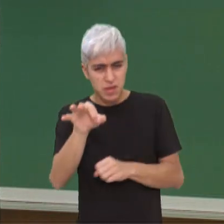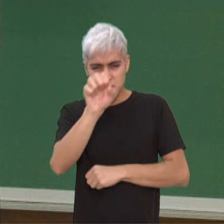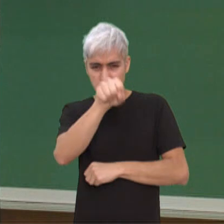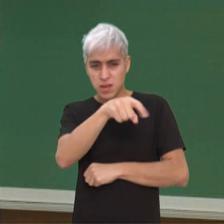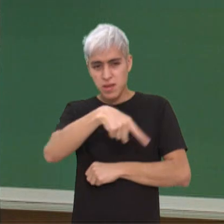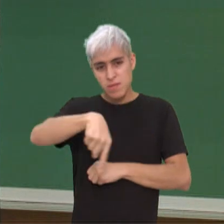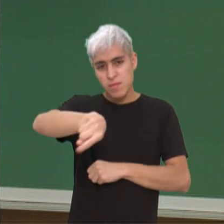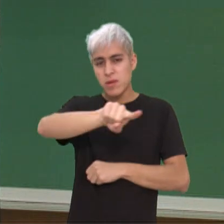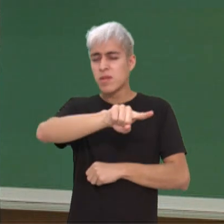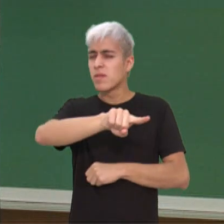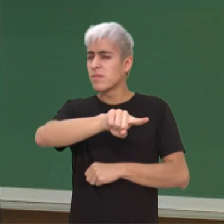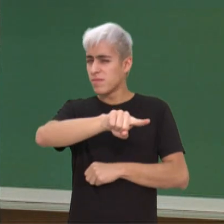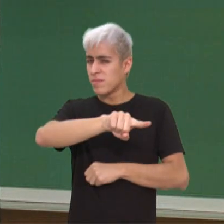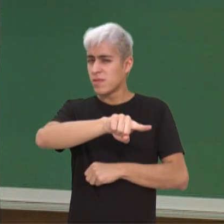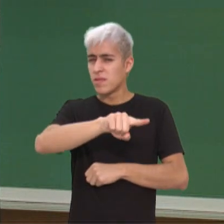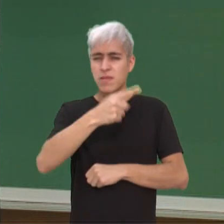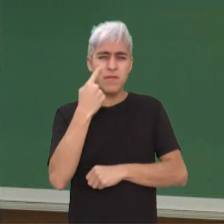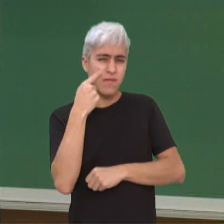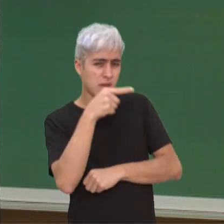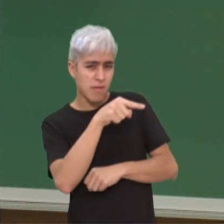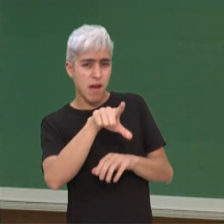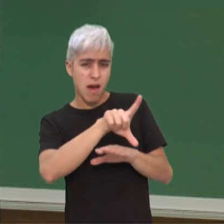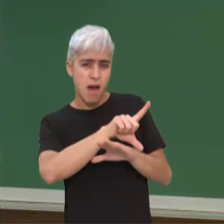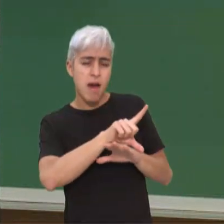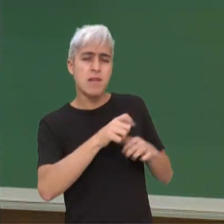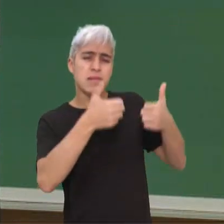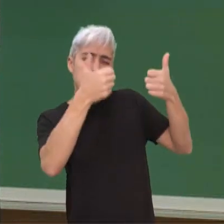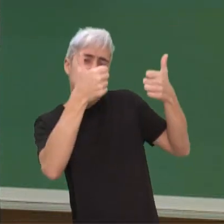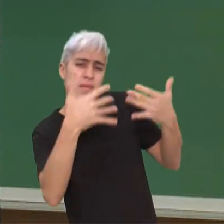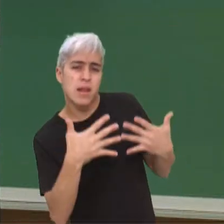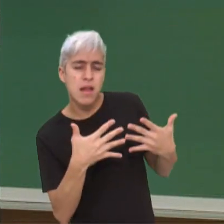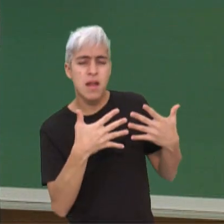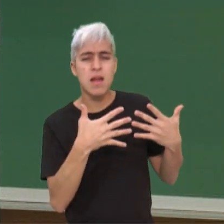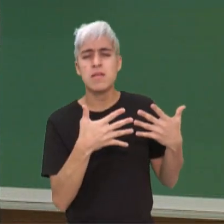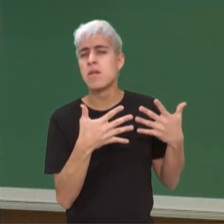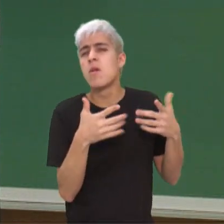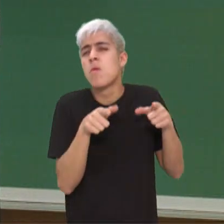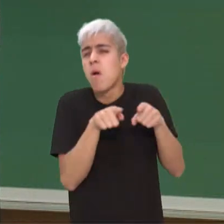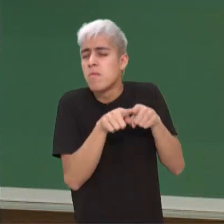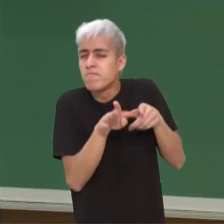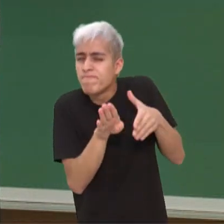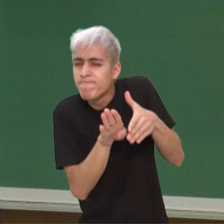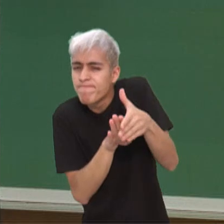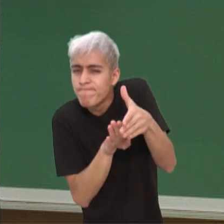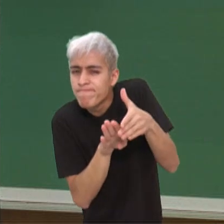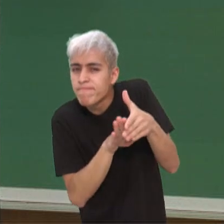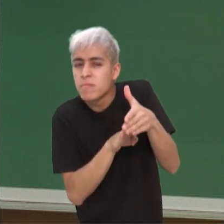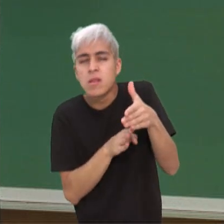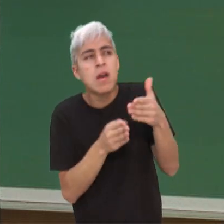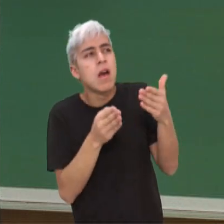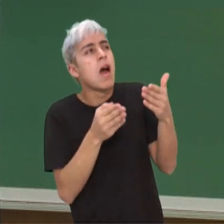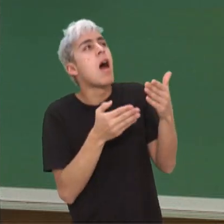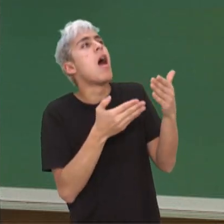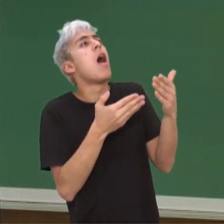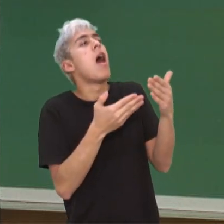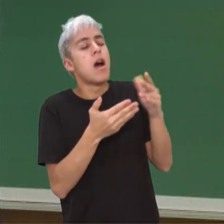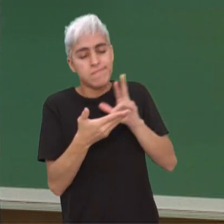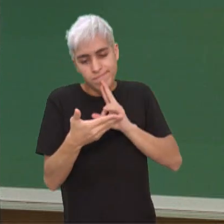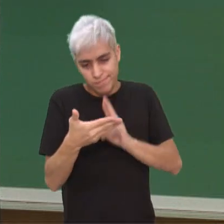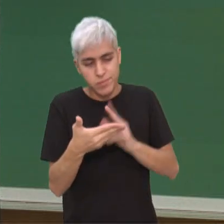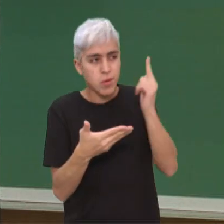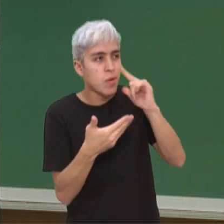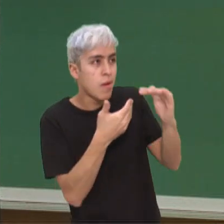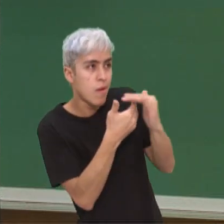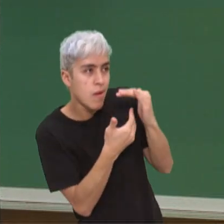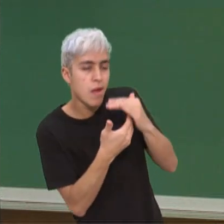porque no bloco anterior nós havíamos falado, nós demos um norte para você de como você chegar nessas